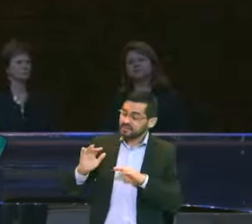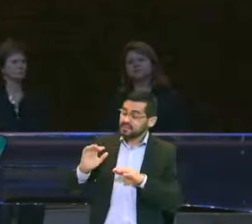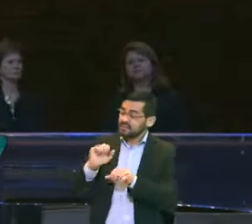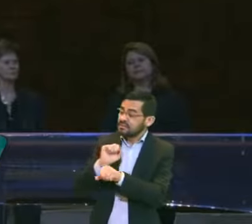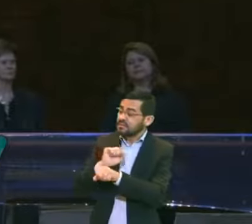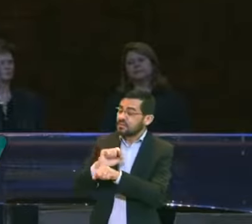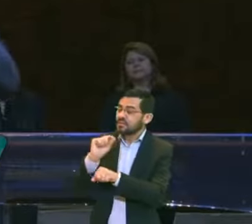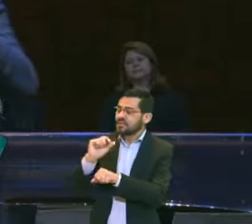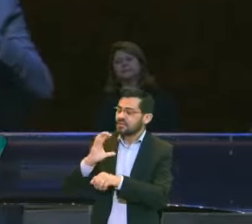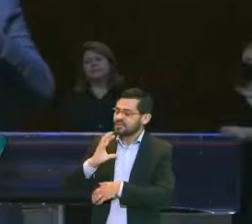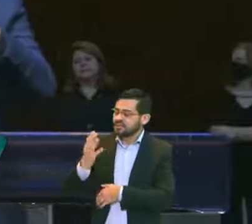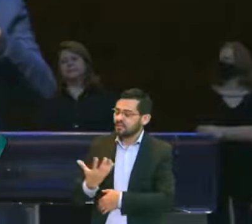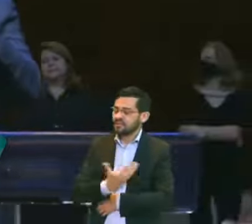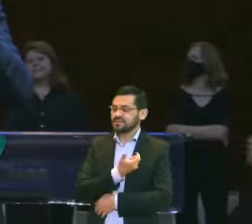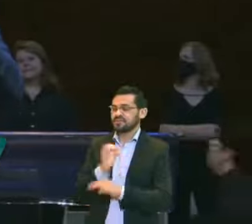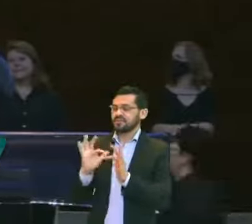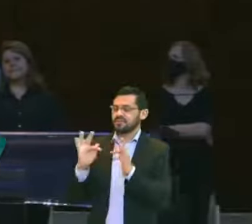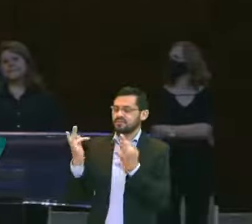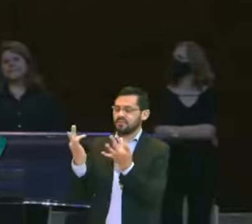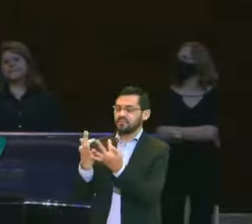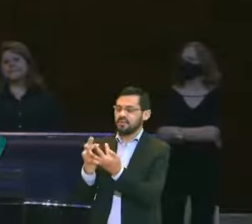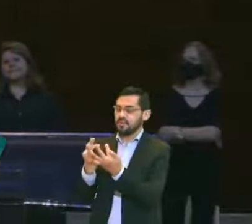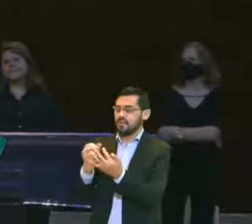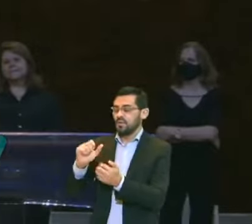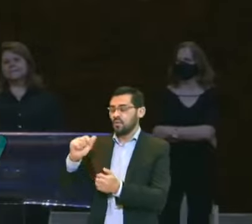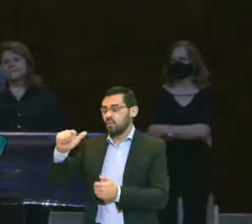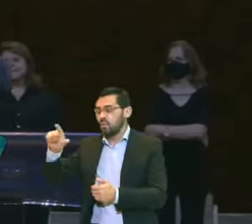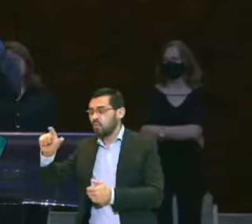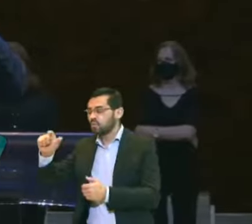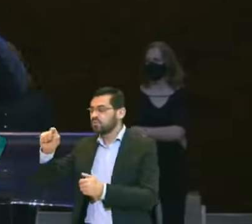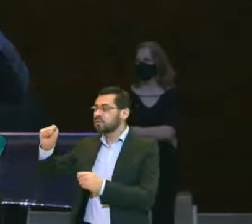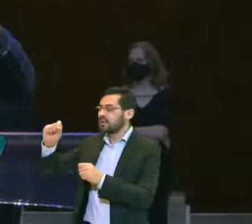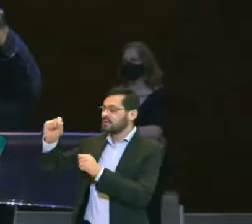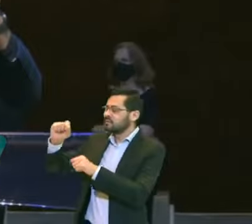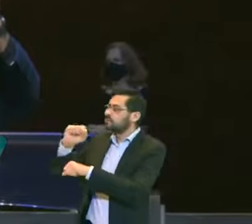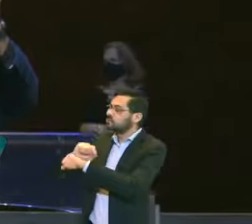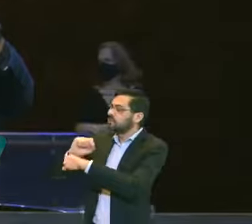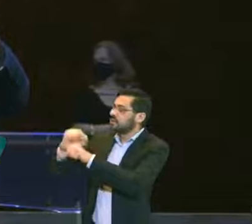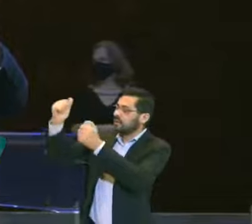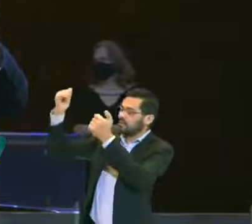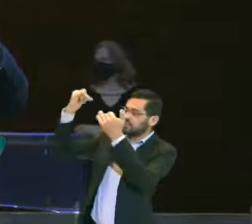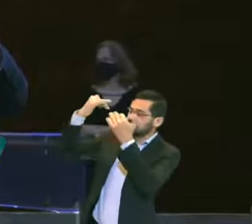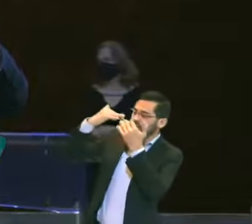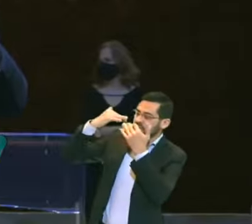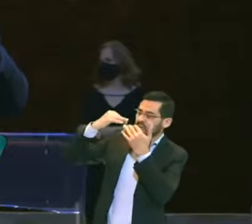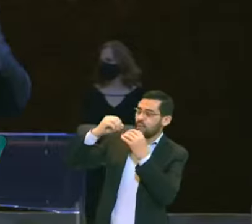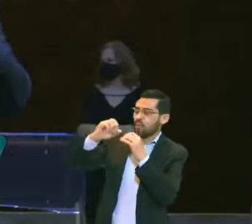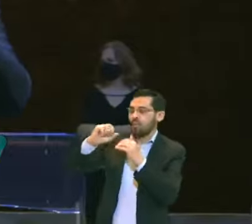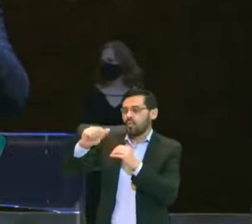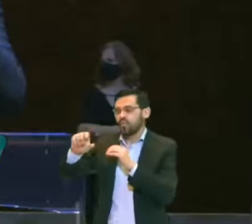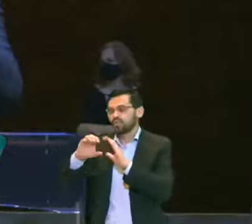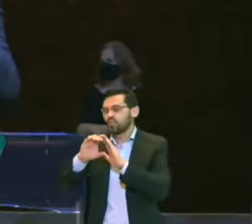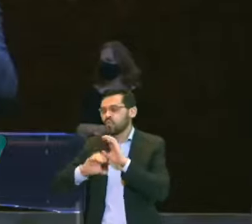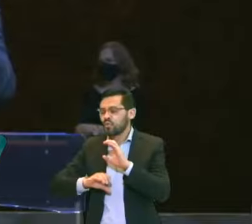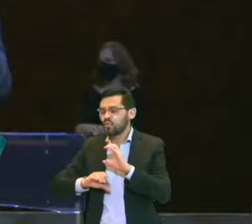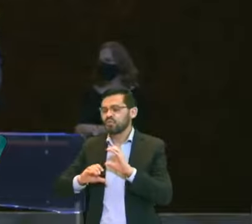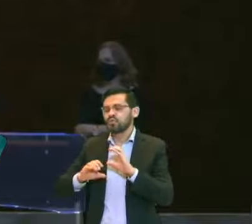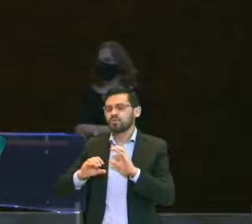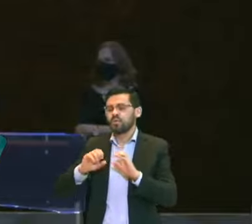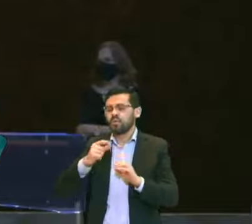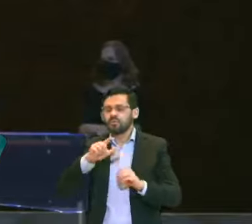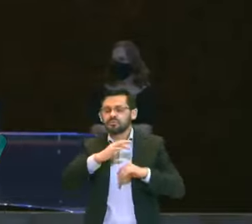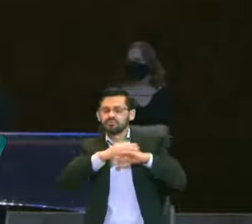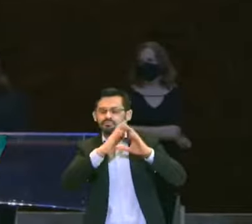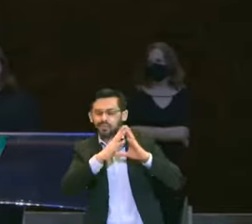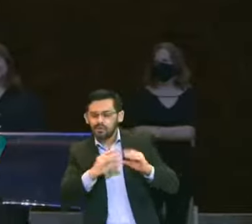casa. Para outros representa uma bênção financeira. Para outros um concurso. Para outros uma cura.